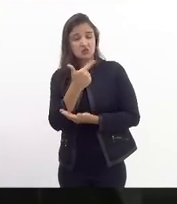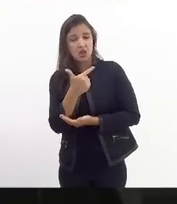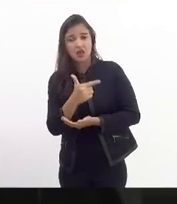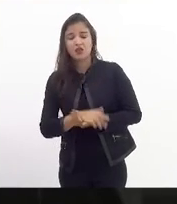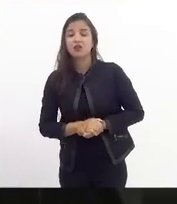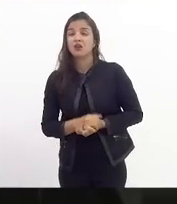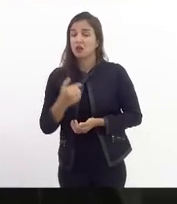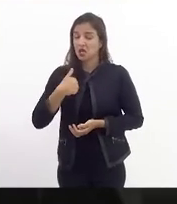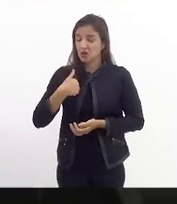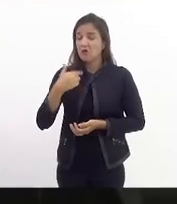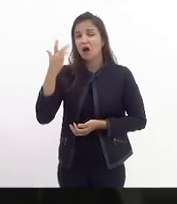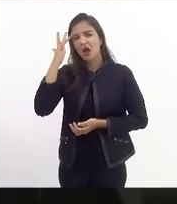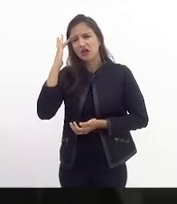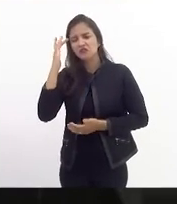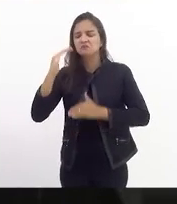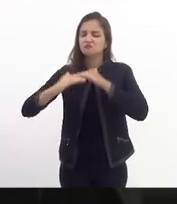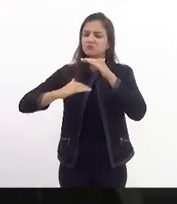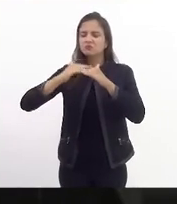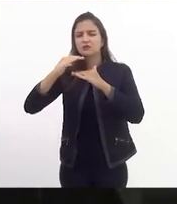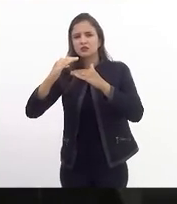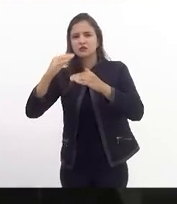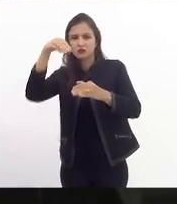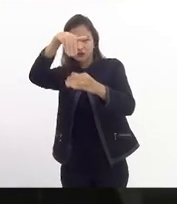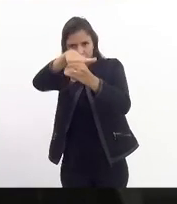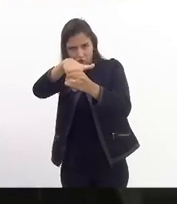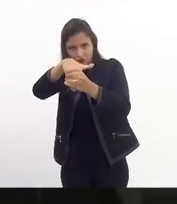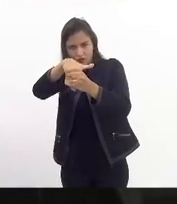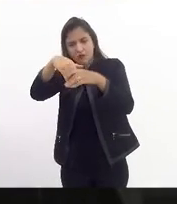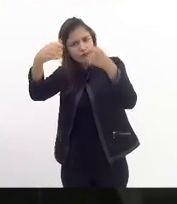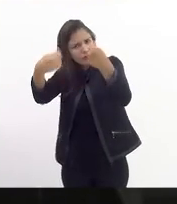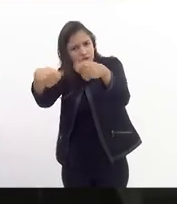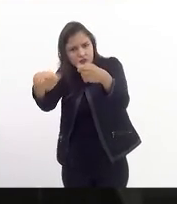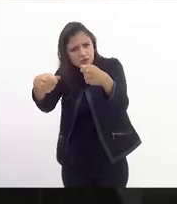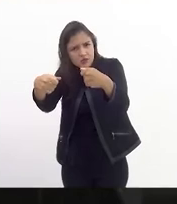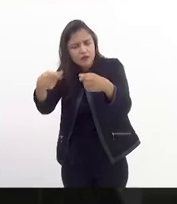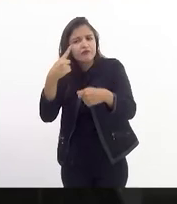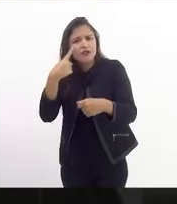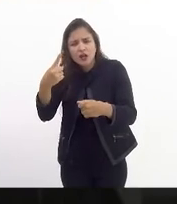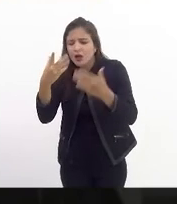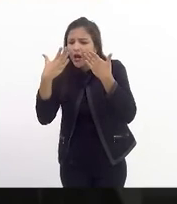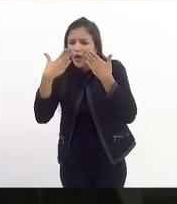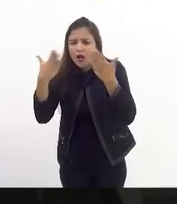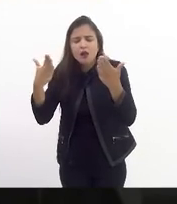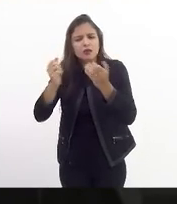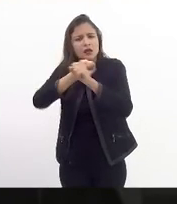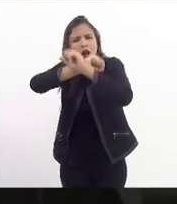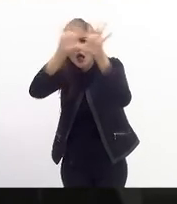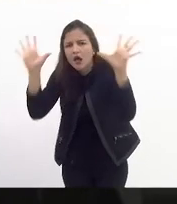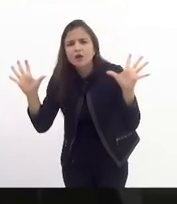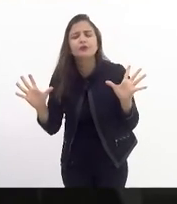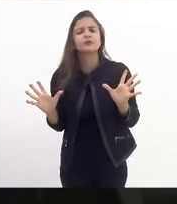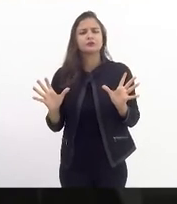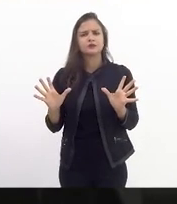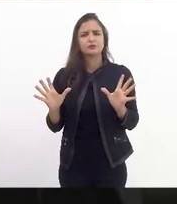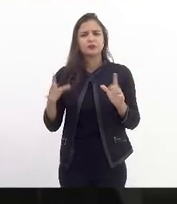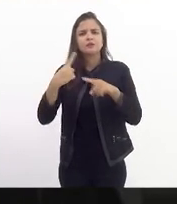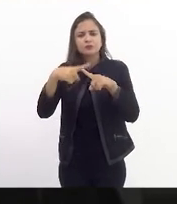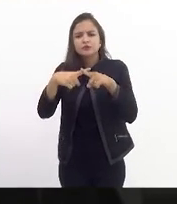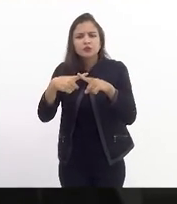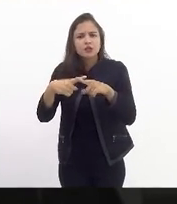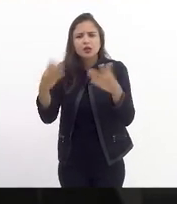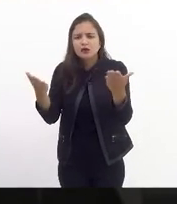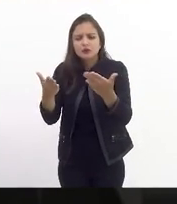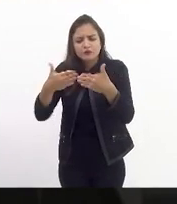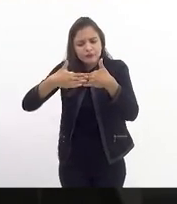processo eleitoral teria que botar isso tudo em cima da mesa para, de fato, nascer novos